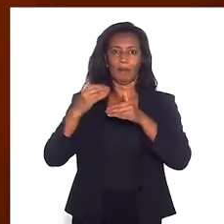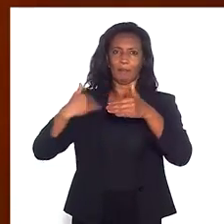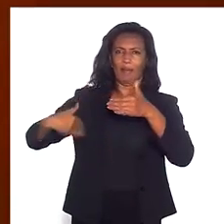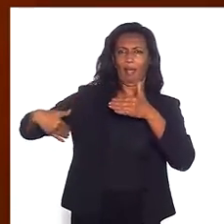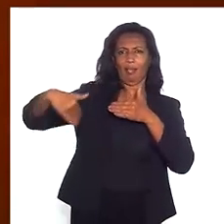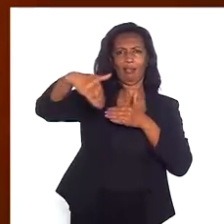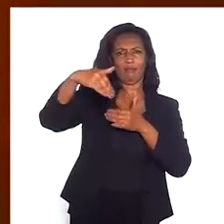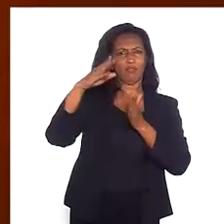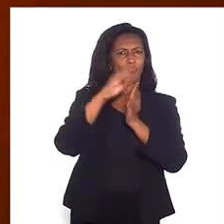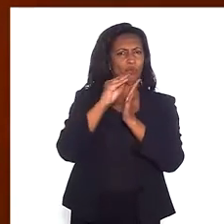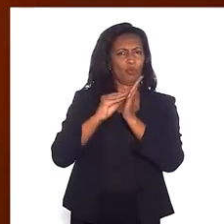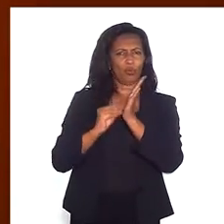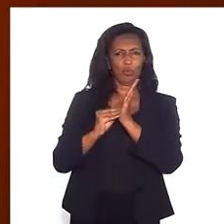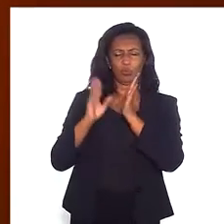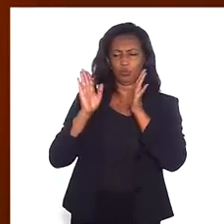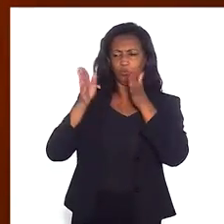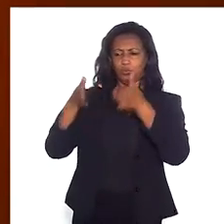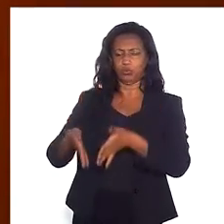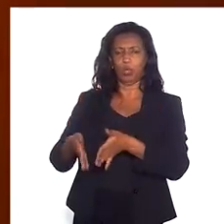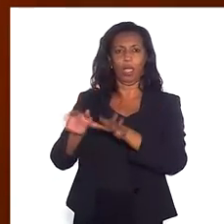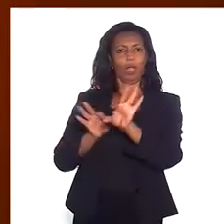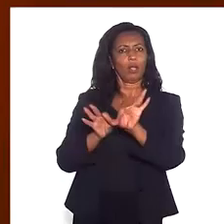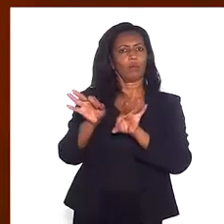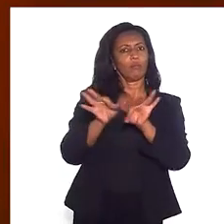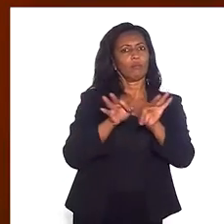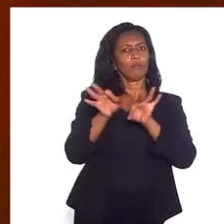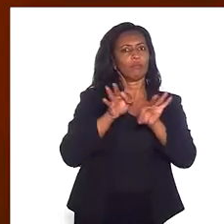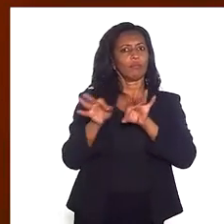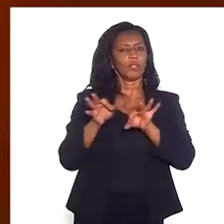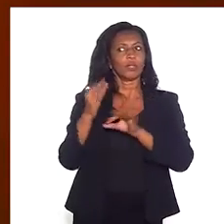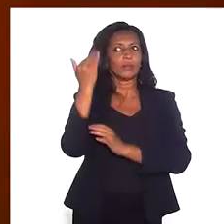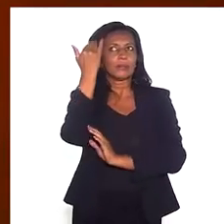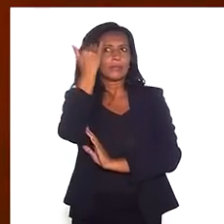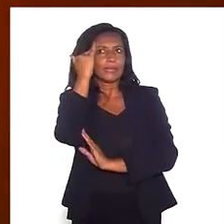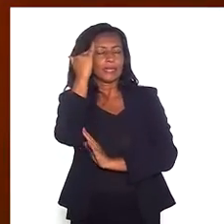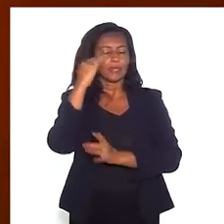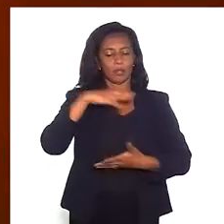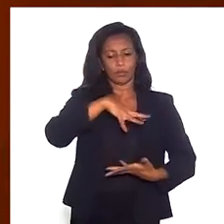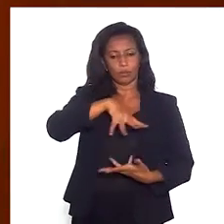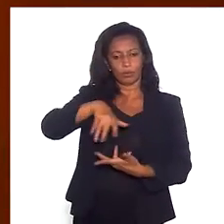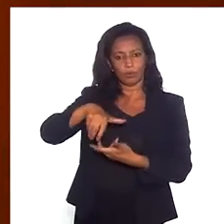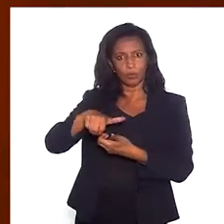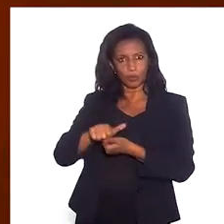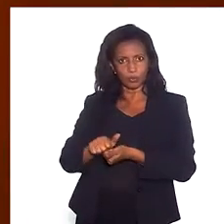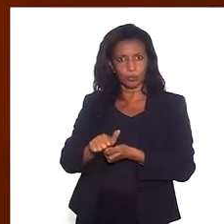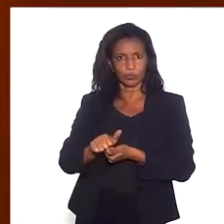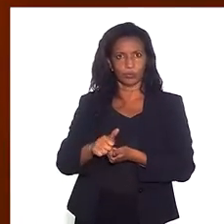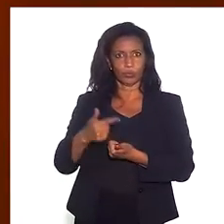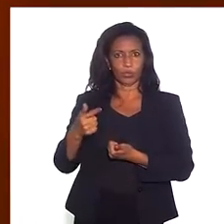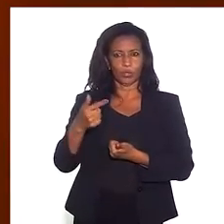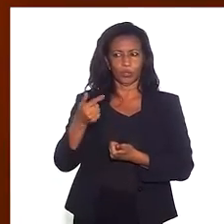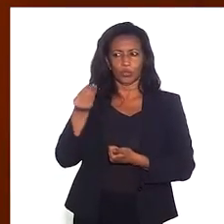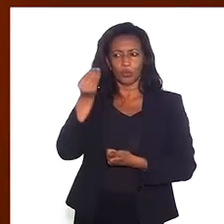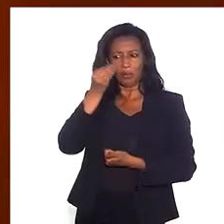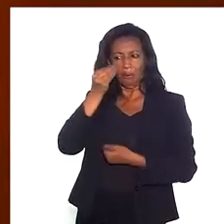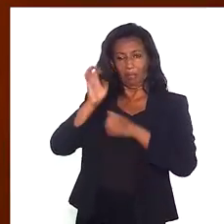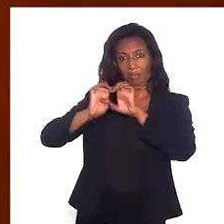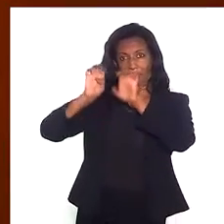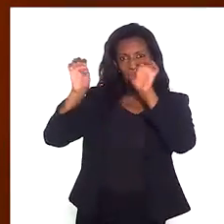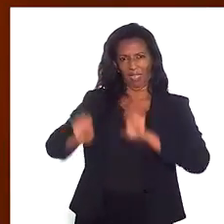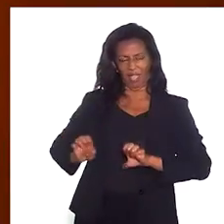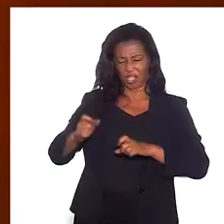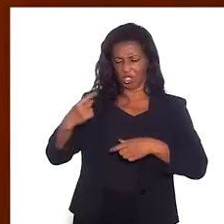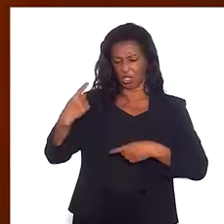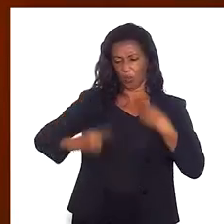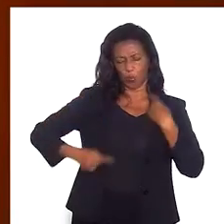faz pensar para além de conteúdos específicos, ele é uma forma de nos entendermos no mundo e, de